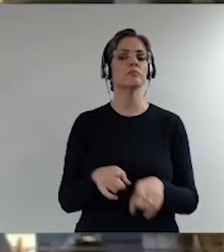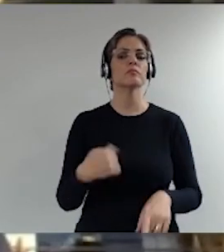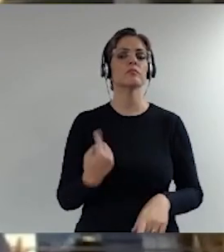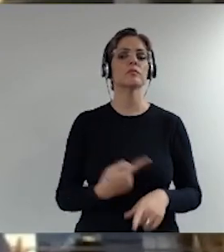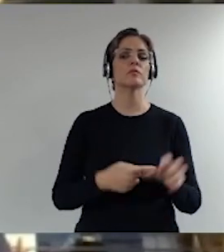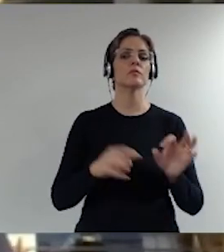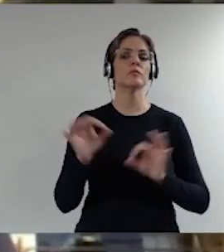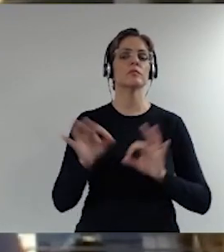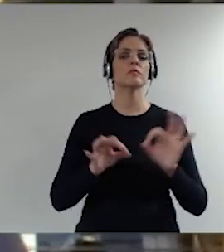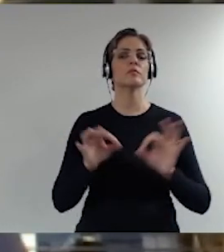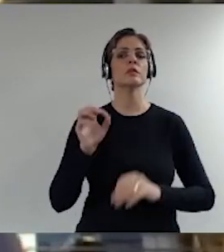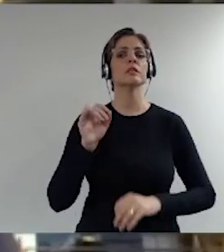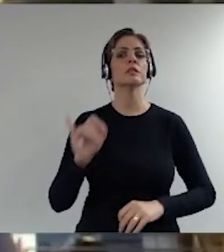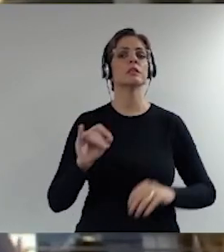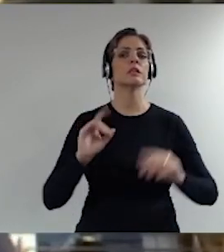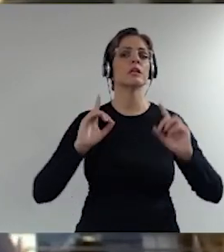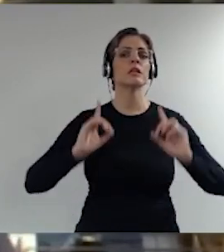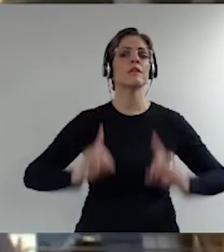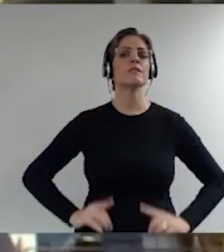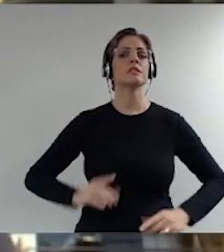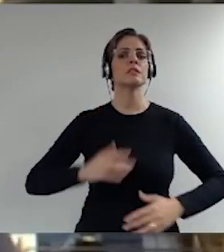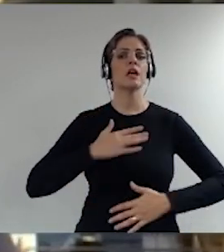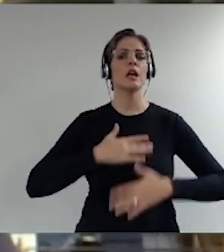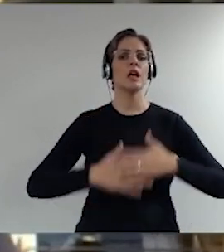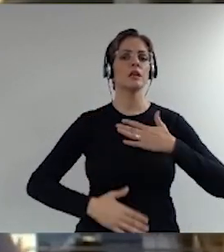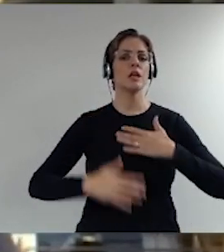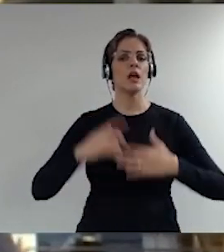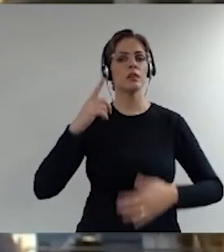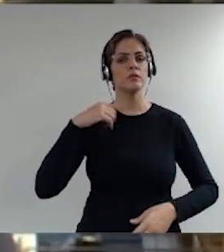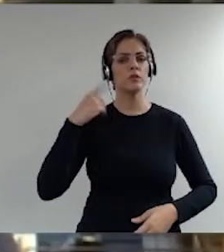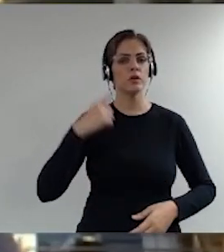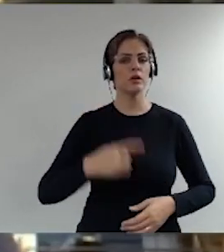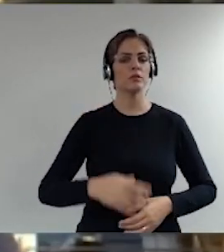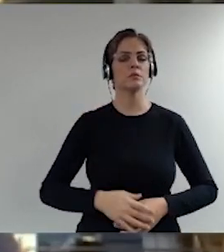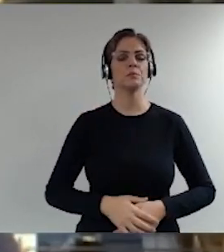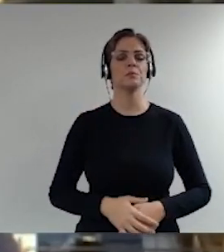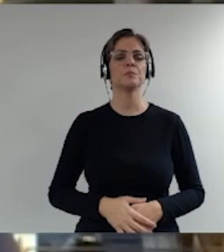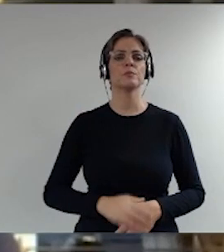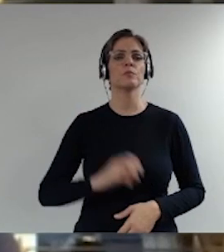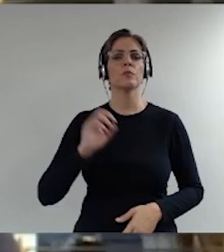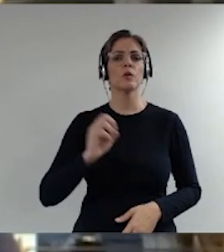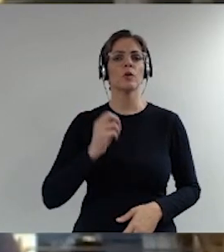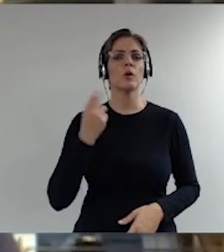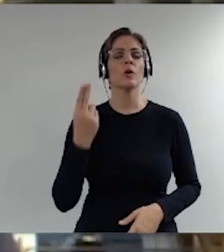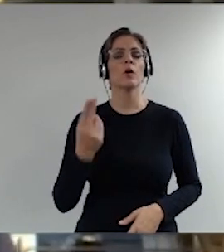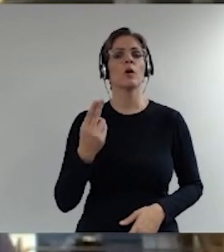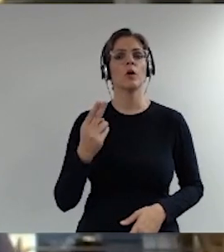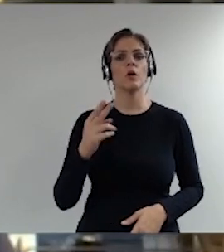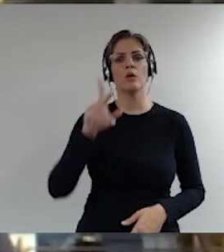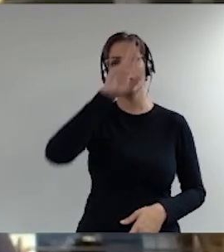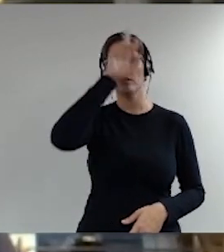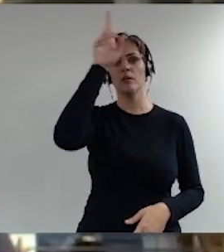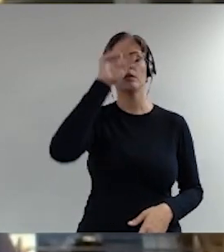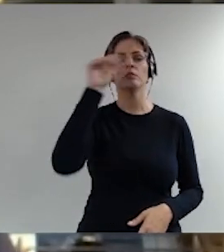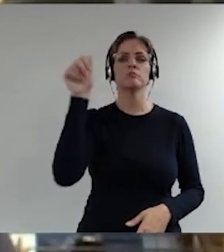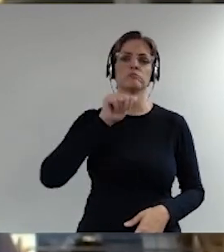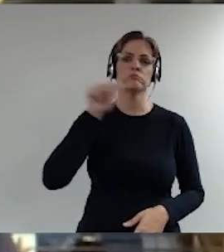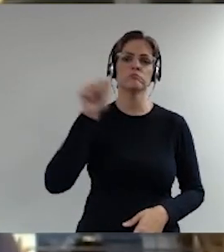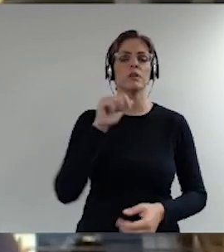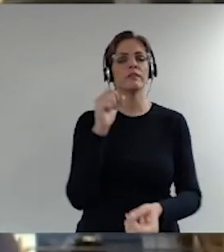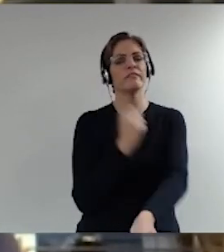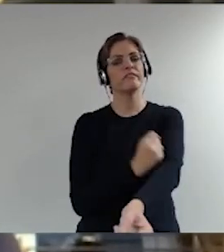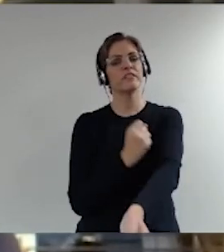aquele advogado com deficiência física. Nós criamos para aquele advogado que enfrenta o desafio da alcoolemia e da